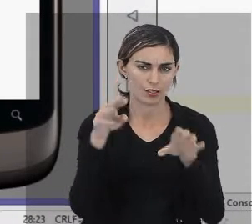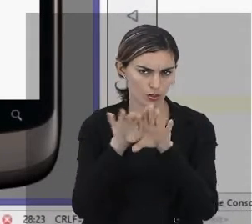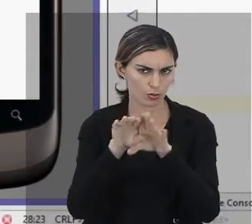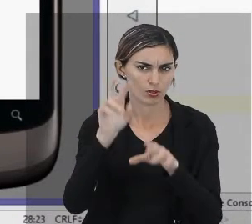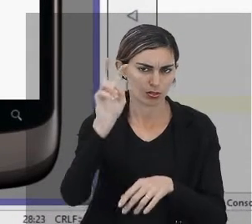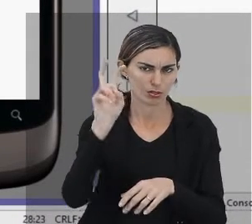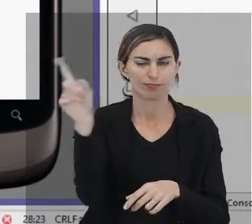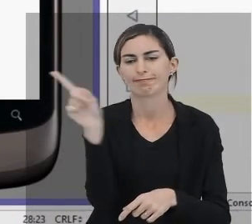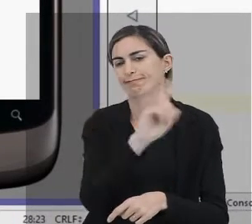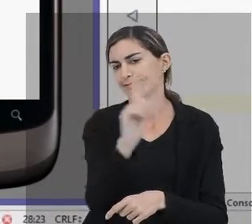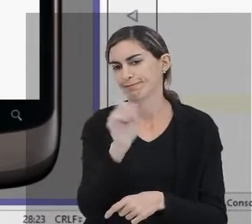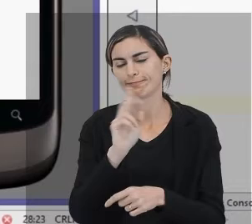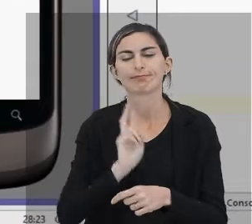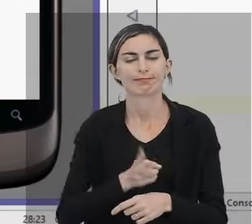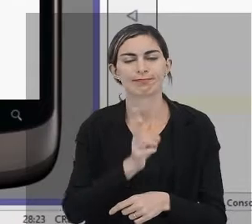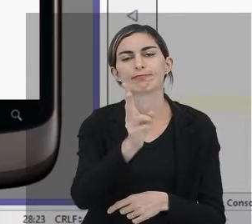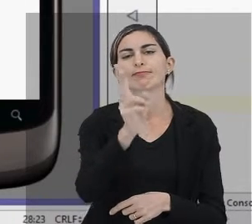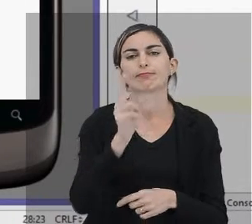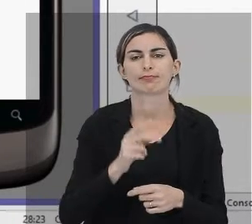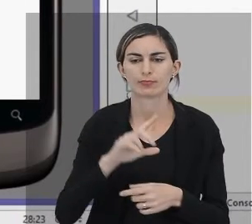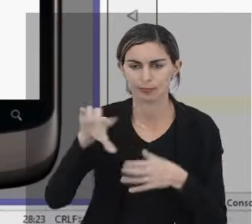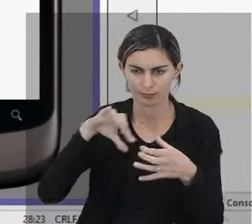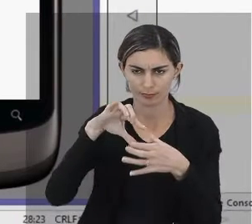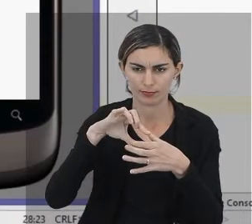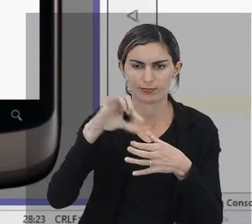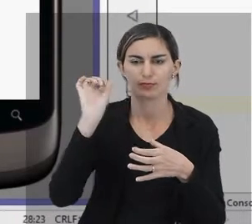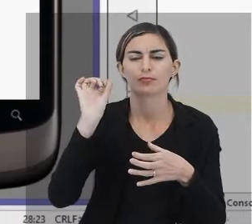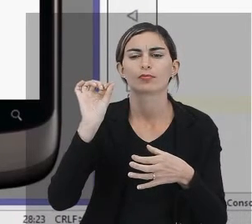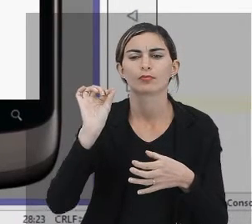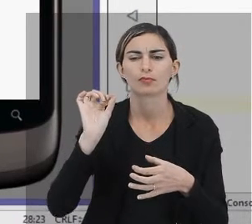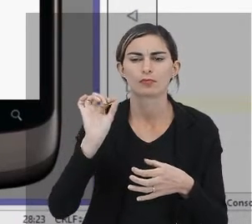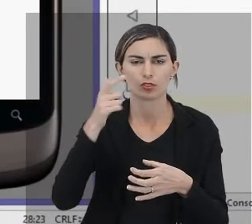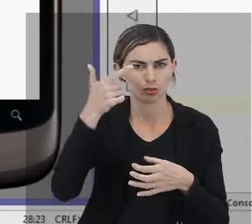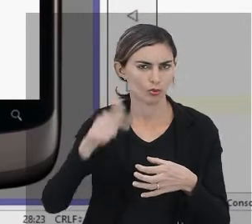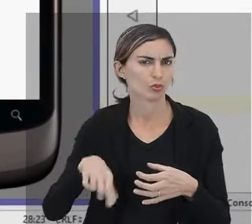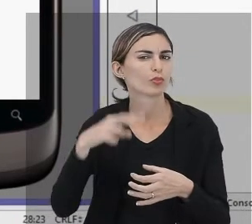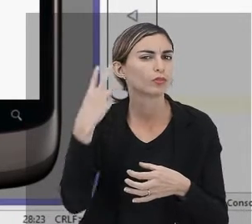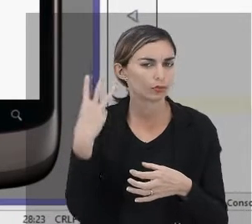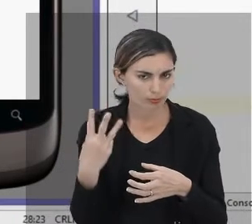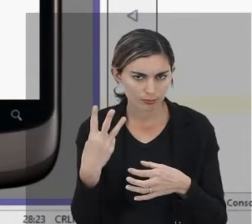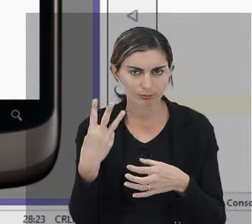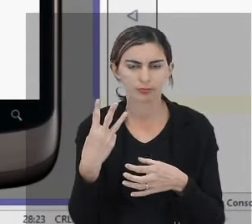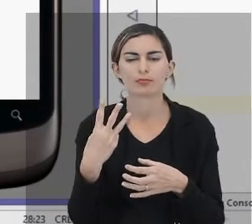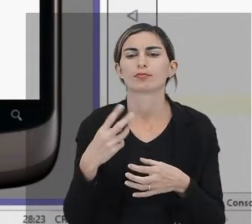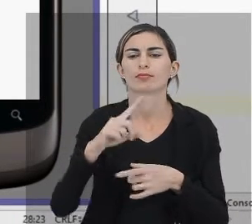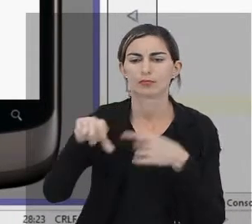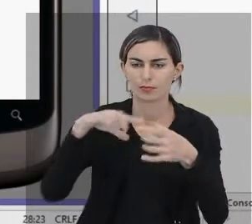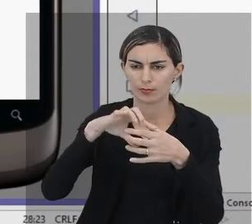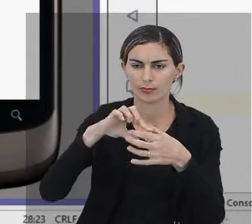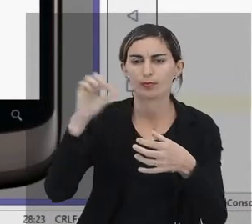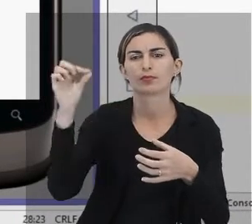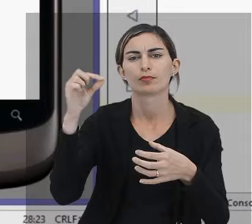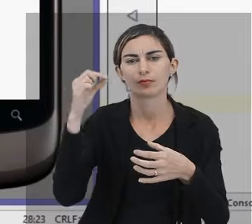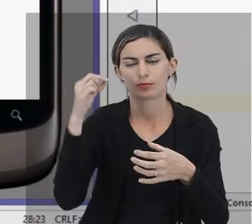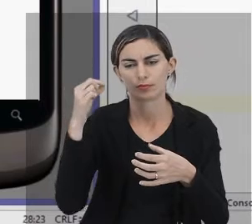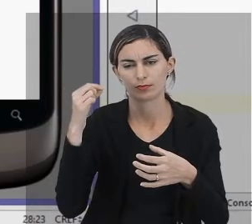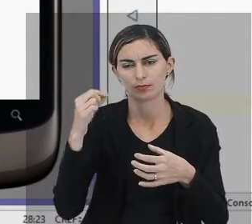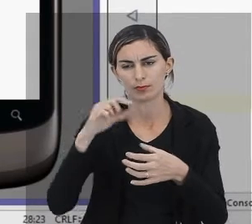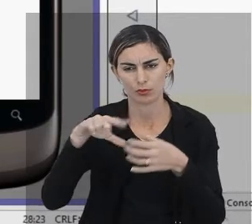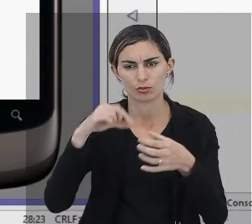igual a 5? Não. Ele continuou, certo? E aí ele sorteou de novo um 3. Ele sorteou de